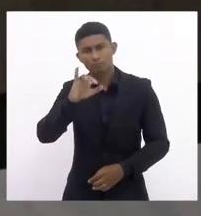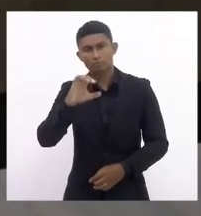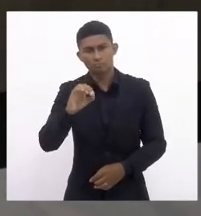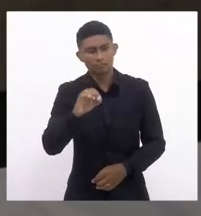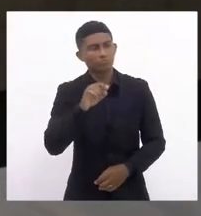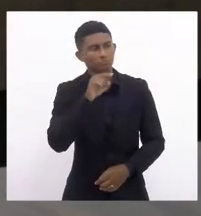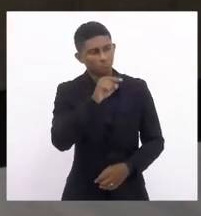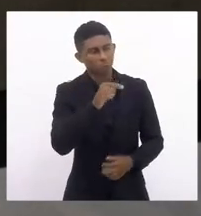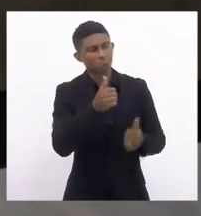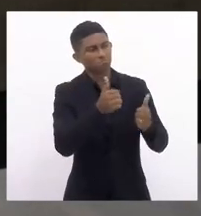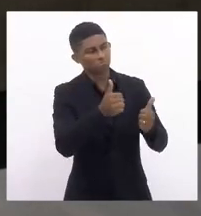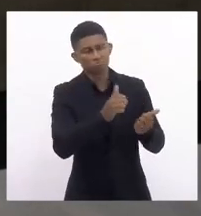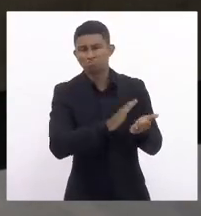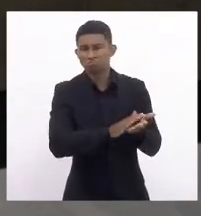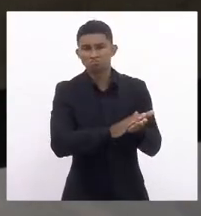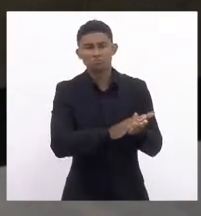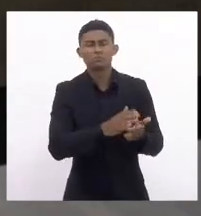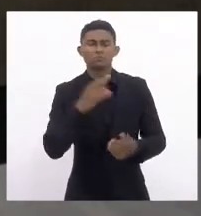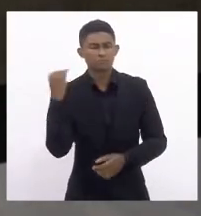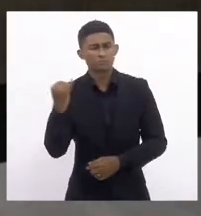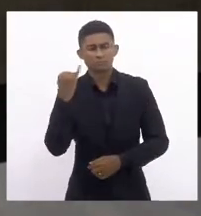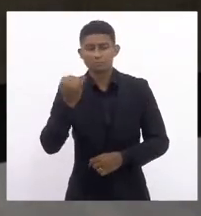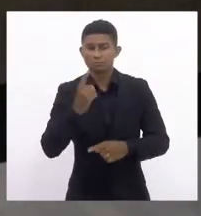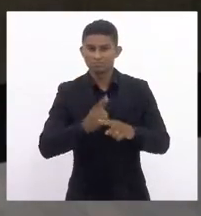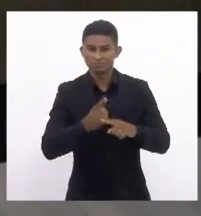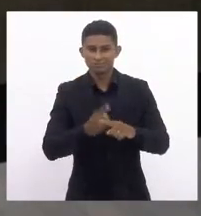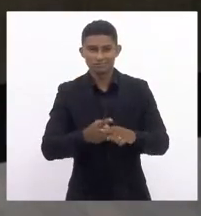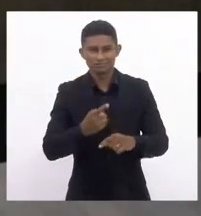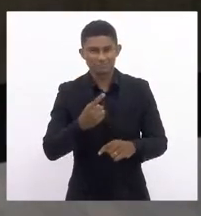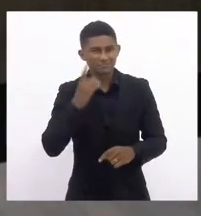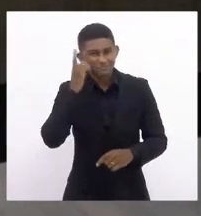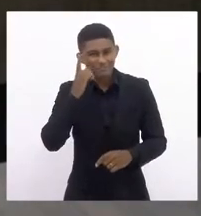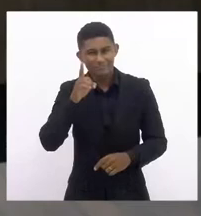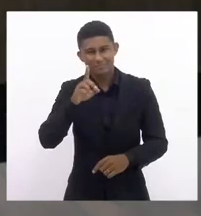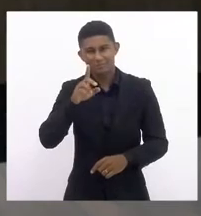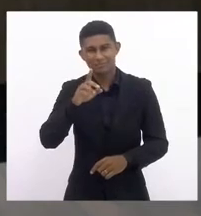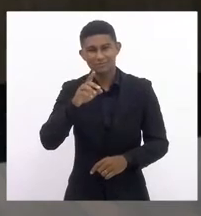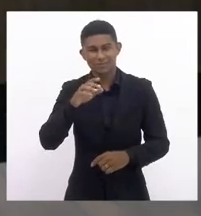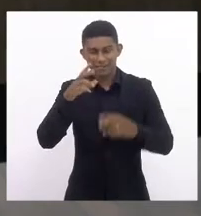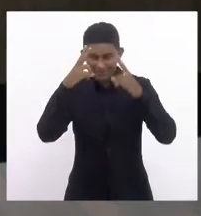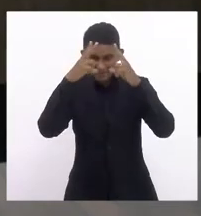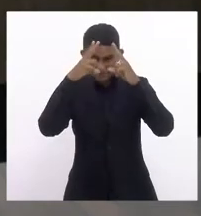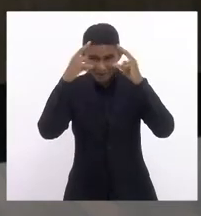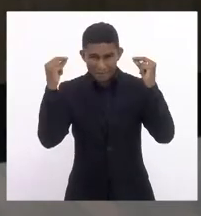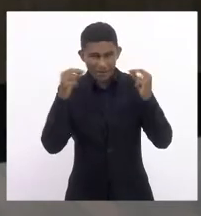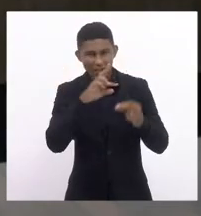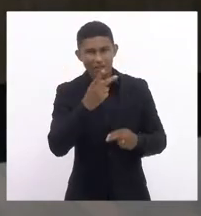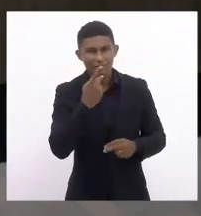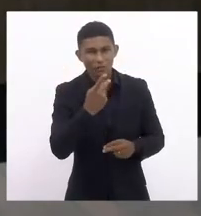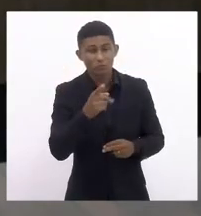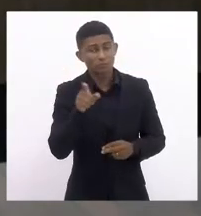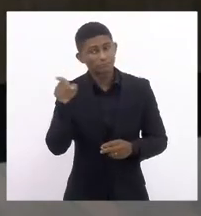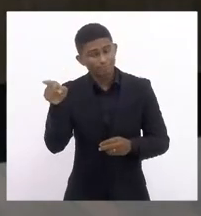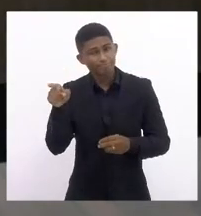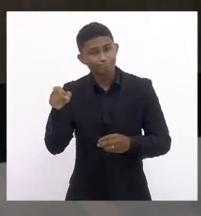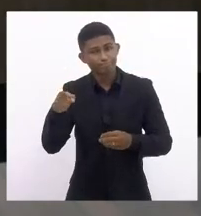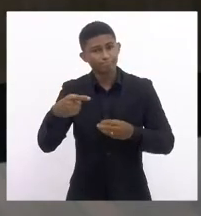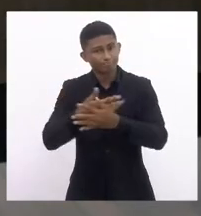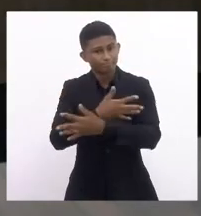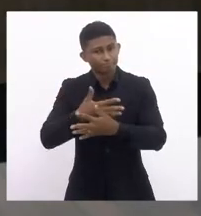importante, pelos motivos já colocados pela deputada enfermeira Rejane, que esse município tenha uma